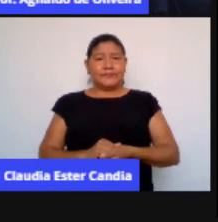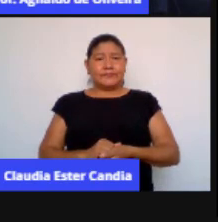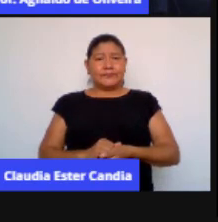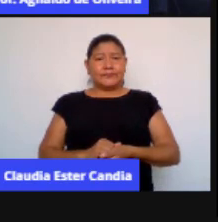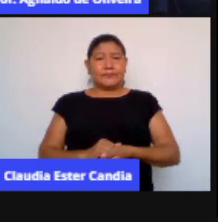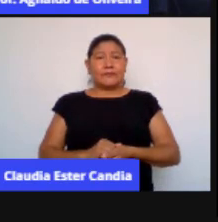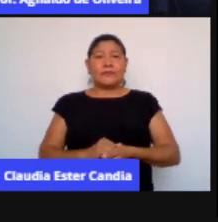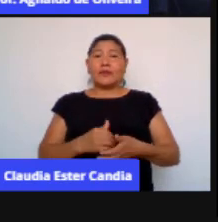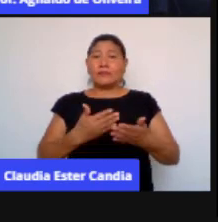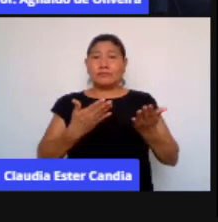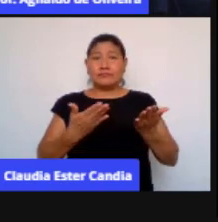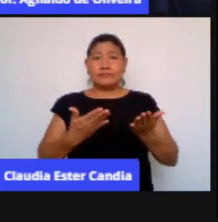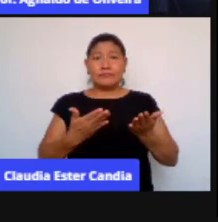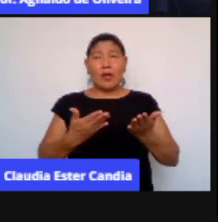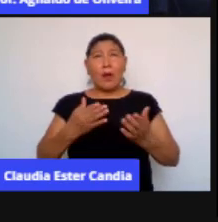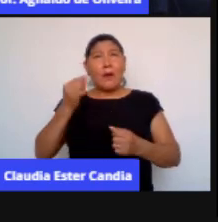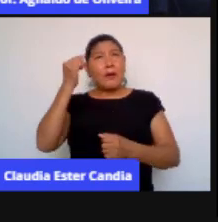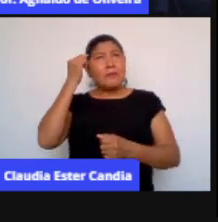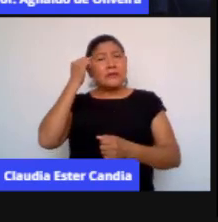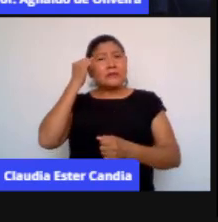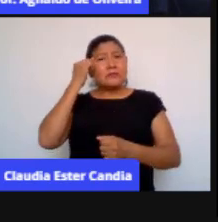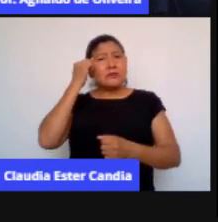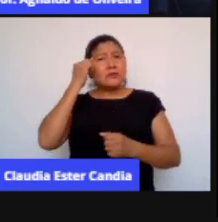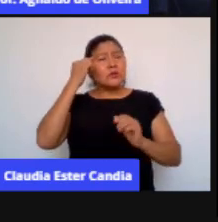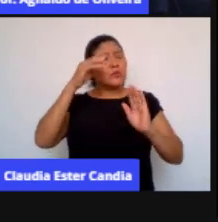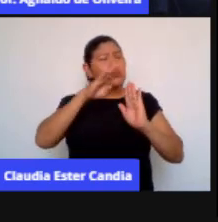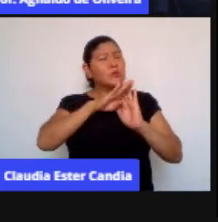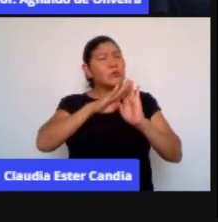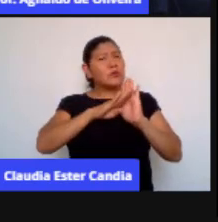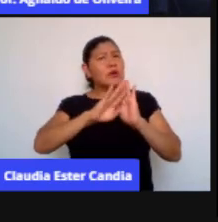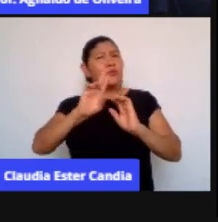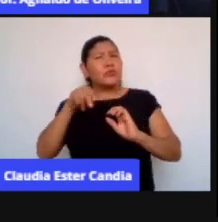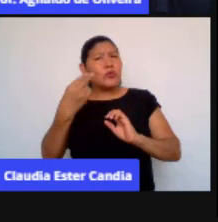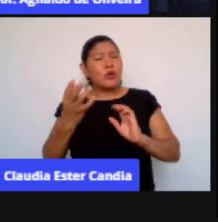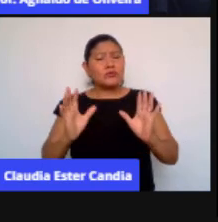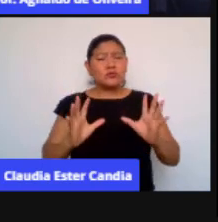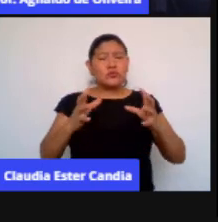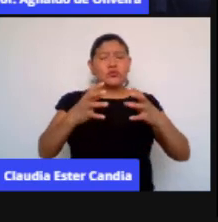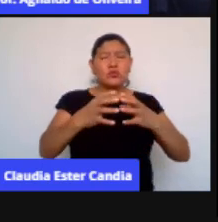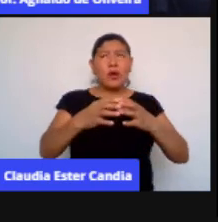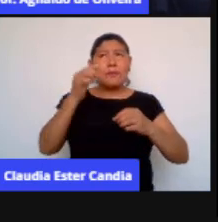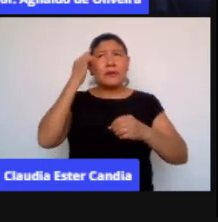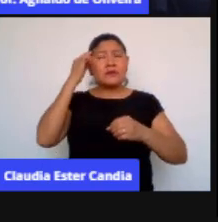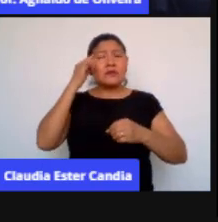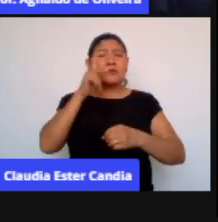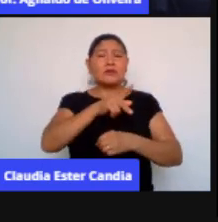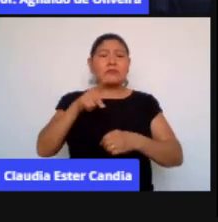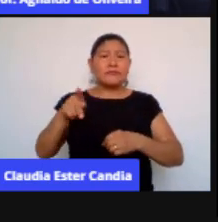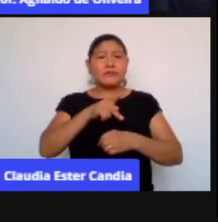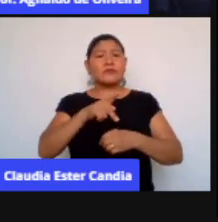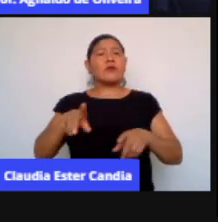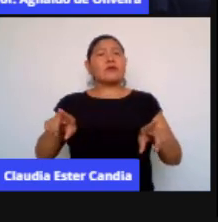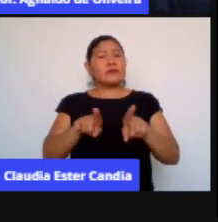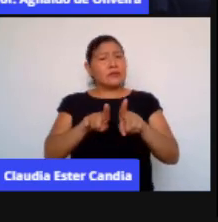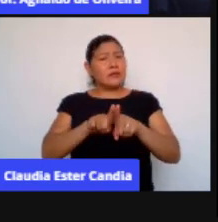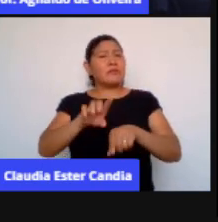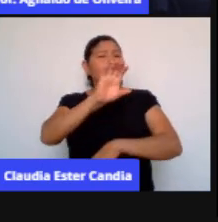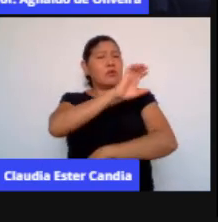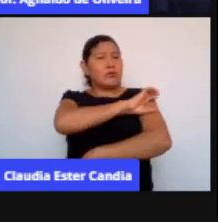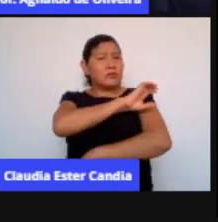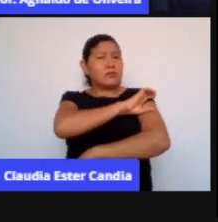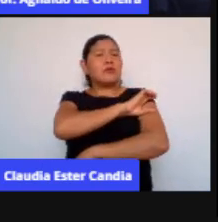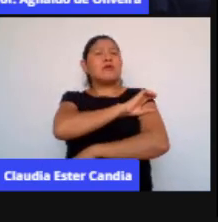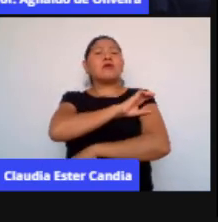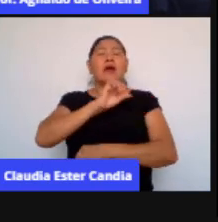Então, aqui é um pensamento nosso, um pensamento da equipe, tá? Então, a gente acredita que professores e coordenadores, ao fazerem uso de seus conhecimentos,